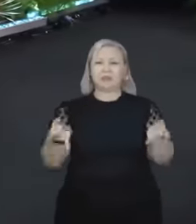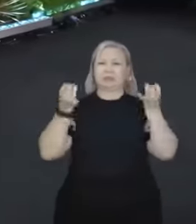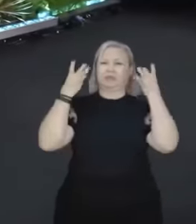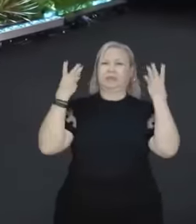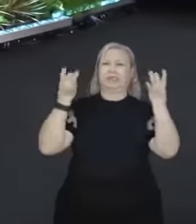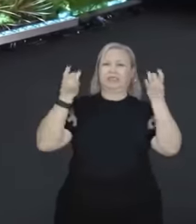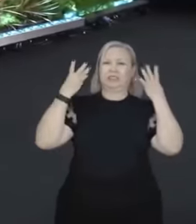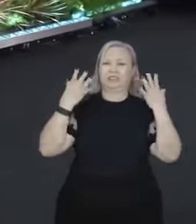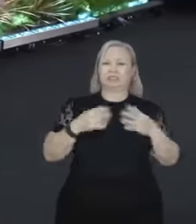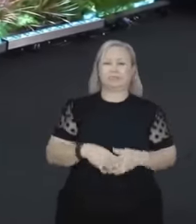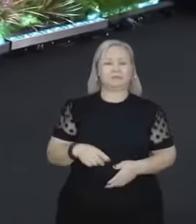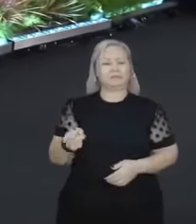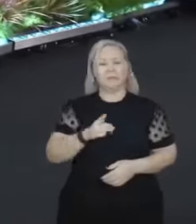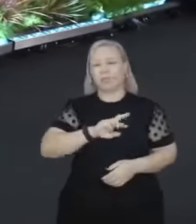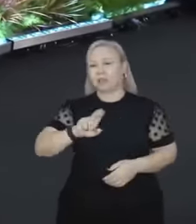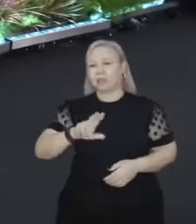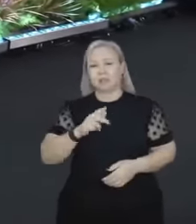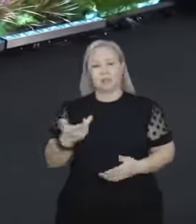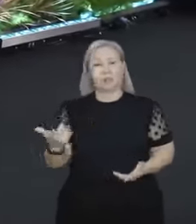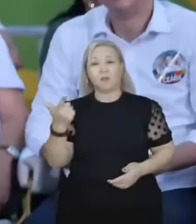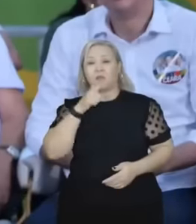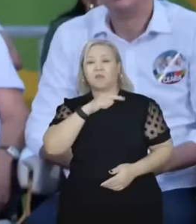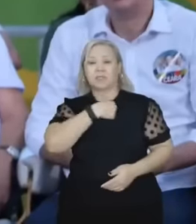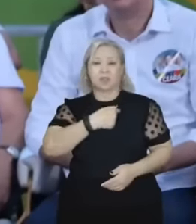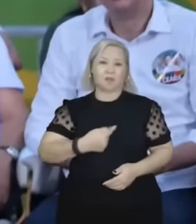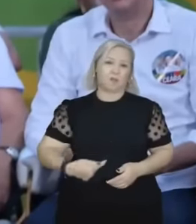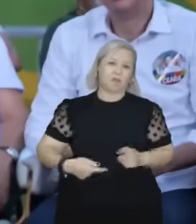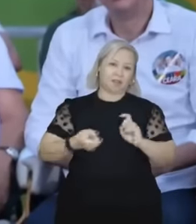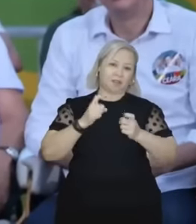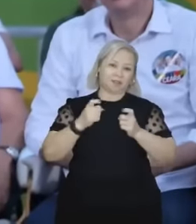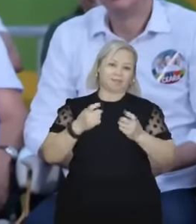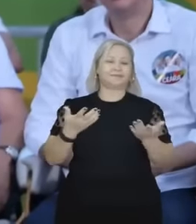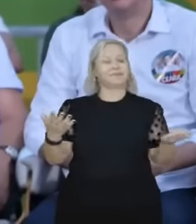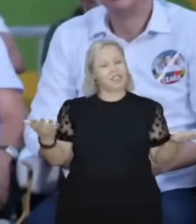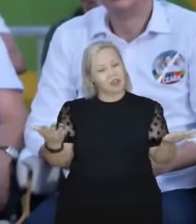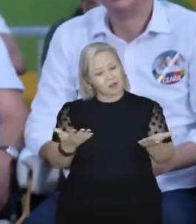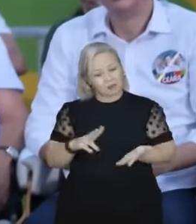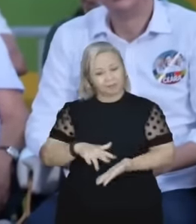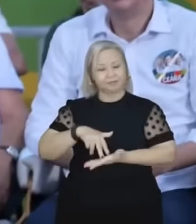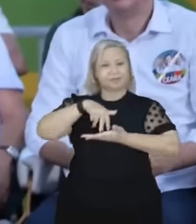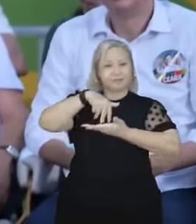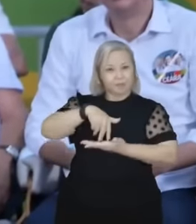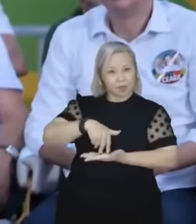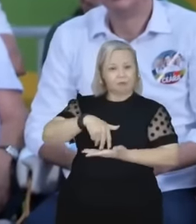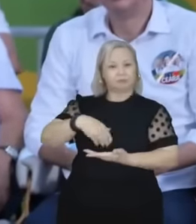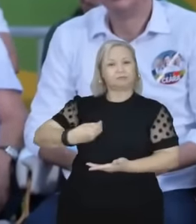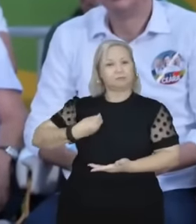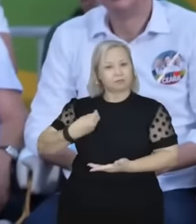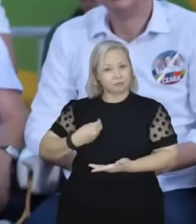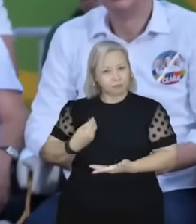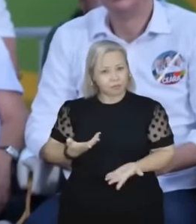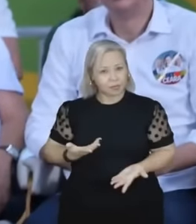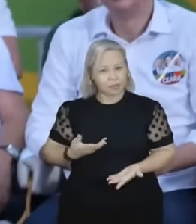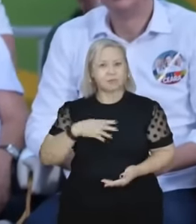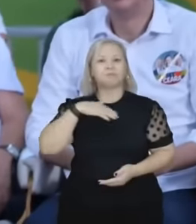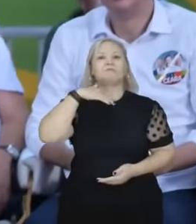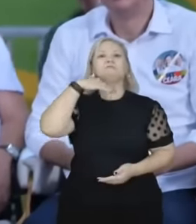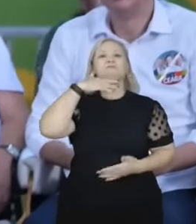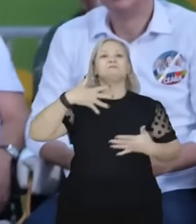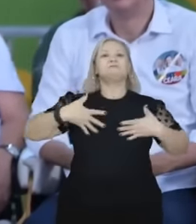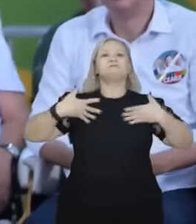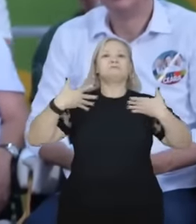governar. E cá estamos nós, vivos, de cabeça erguida, colhendo o